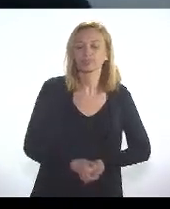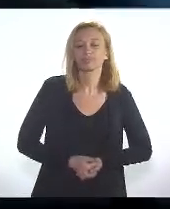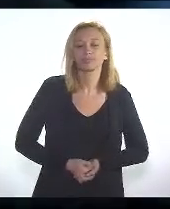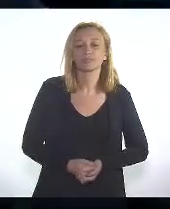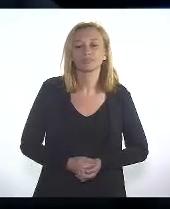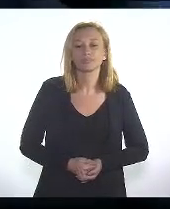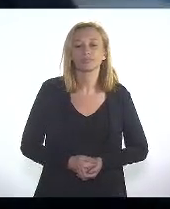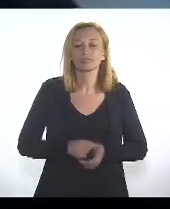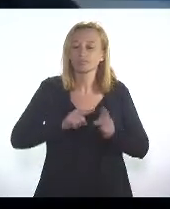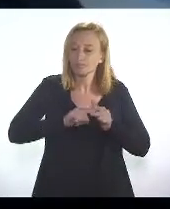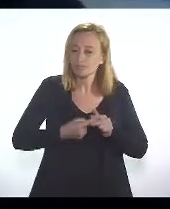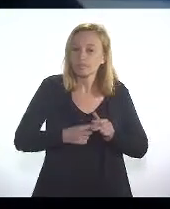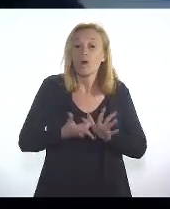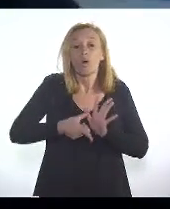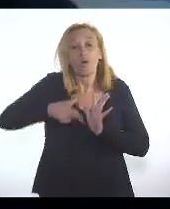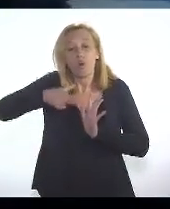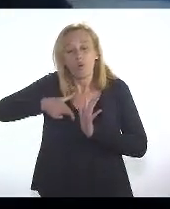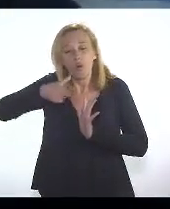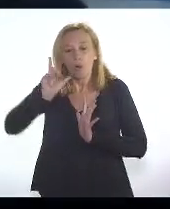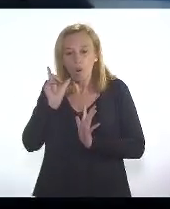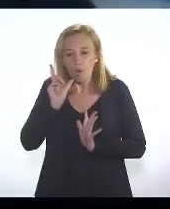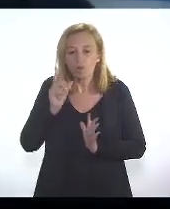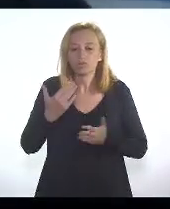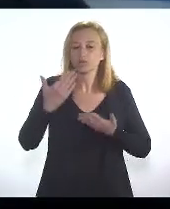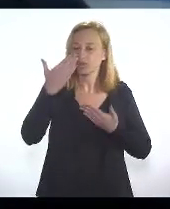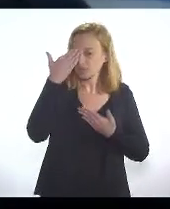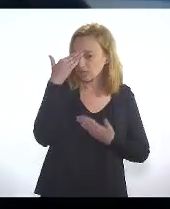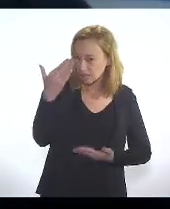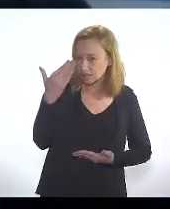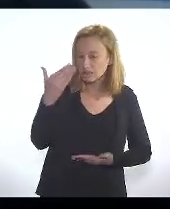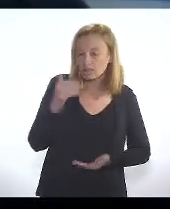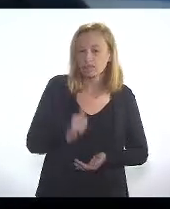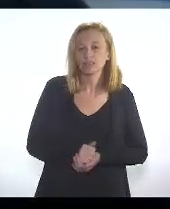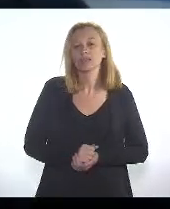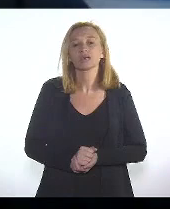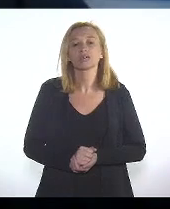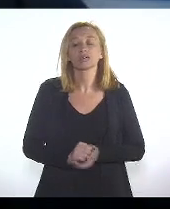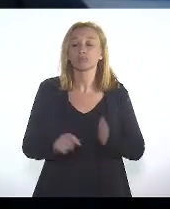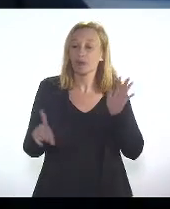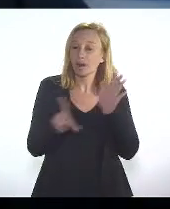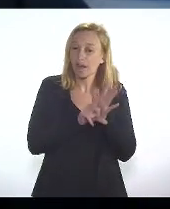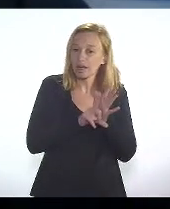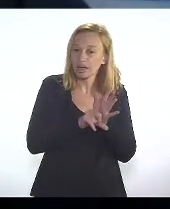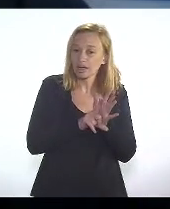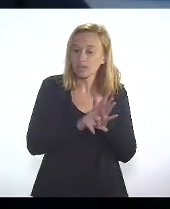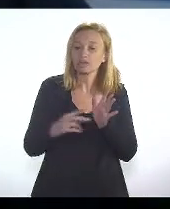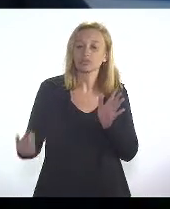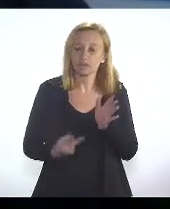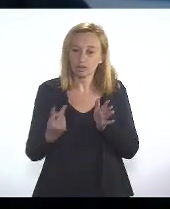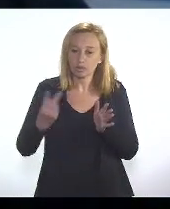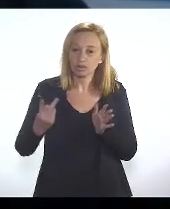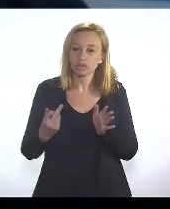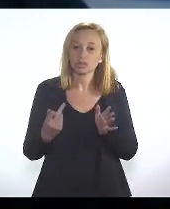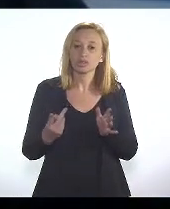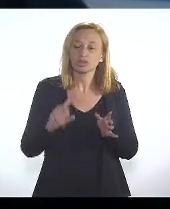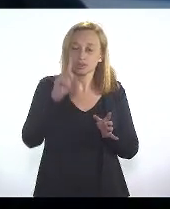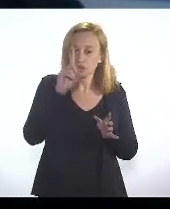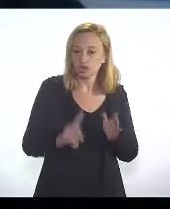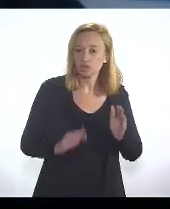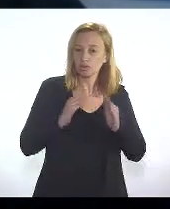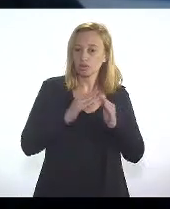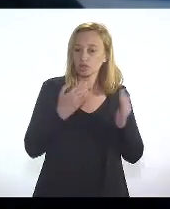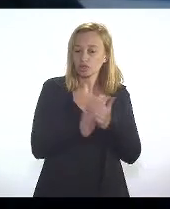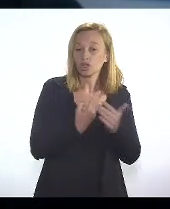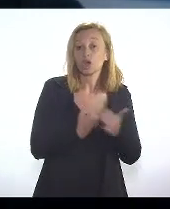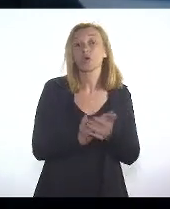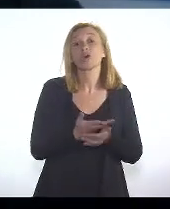para corrigir, ontem, quando eu fiz os agradecimentos pela sanção da lei de valorização dos diretores de escolas, eu esqueci